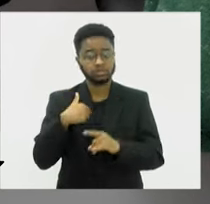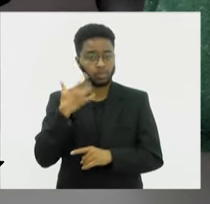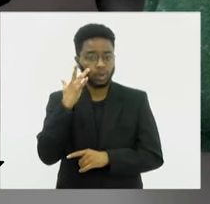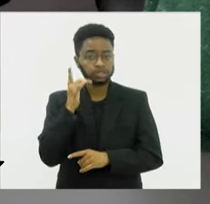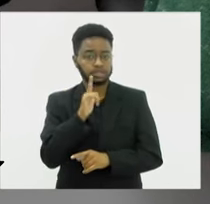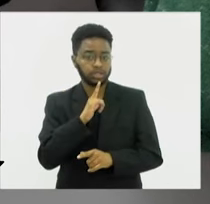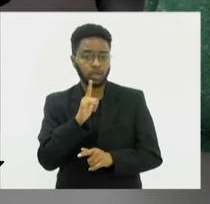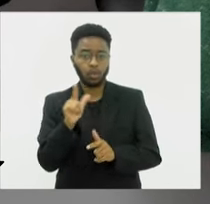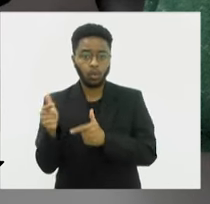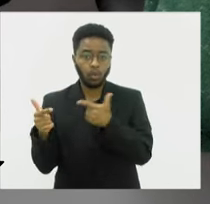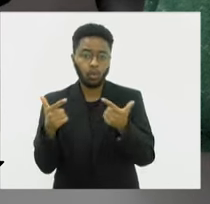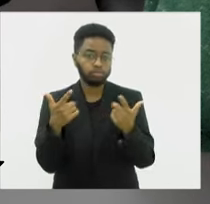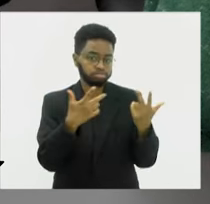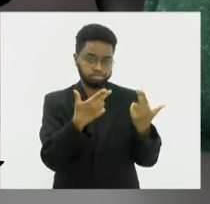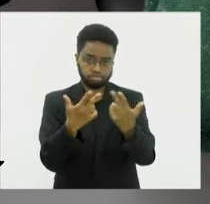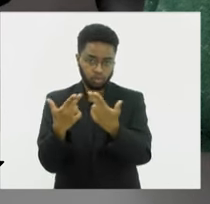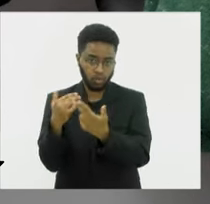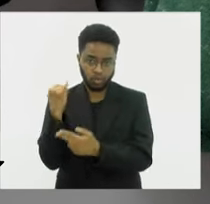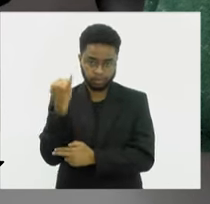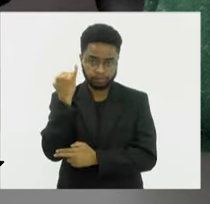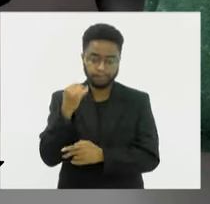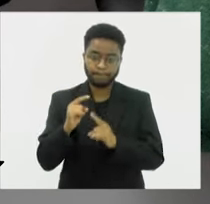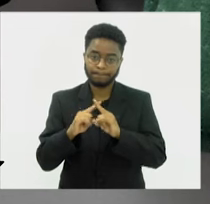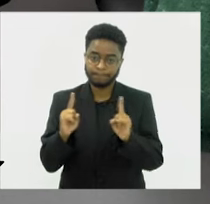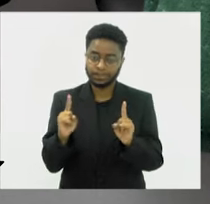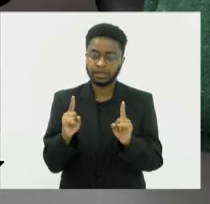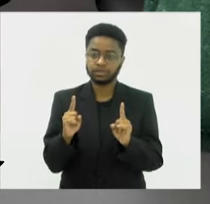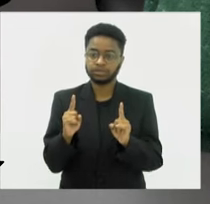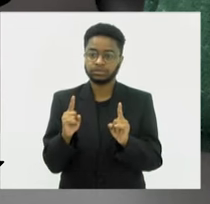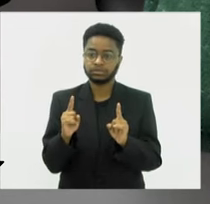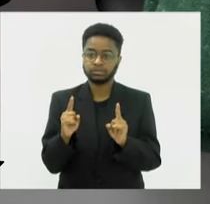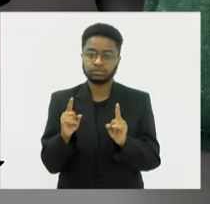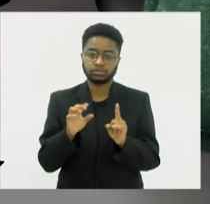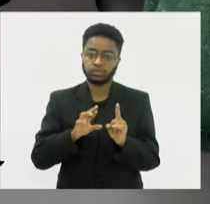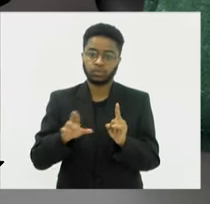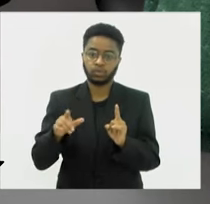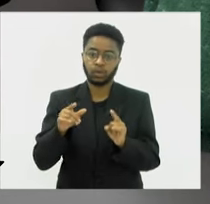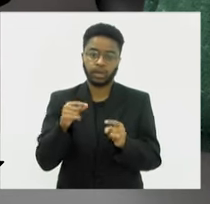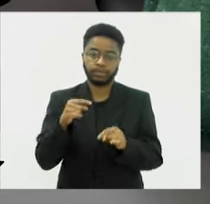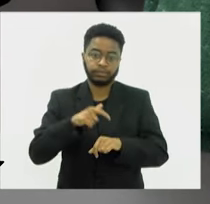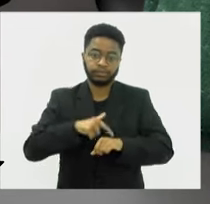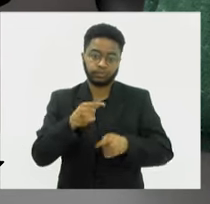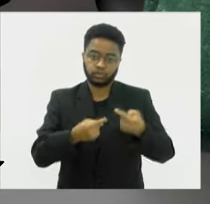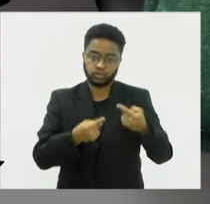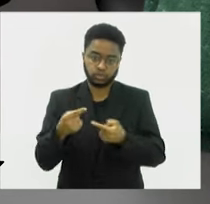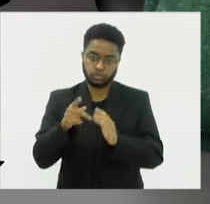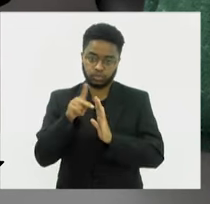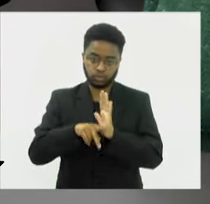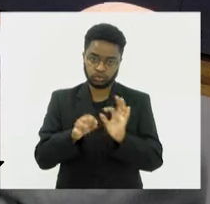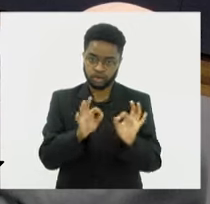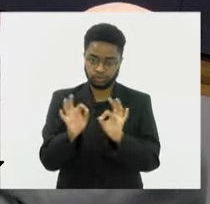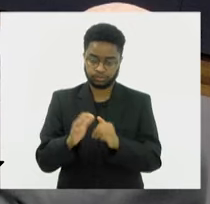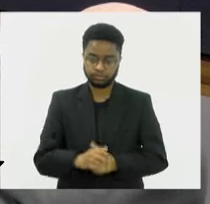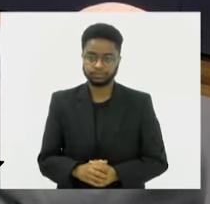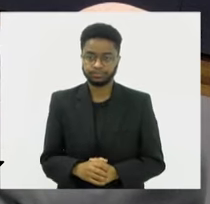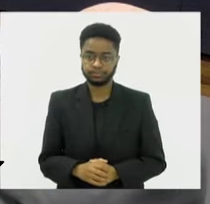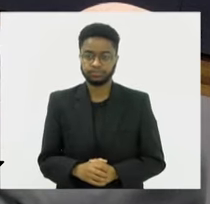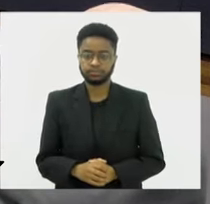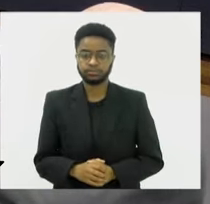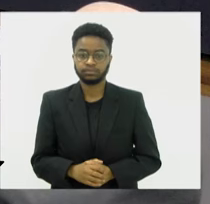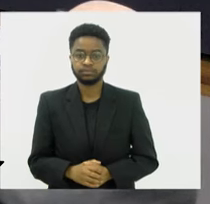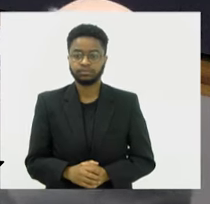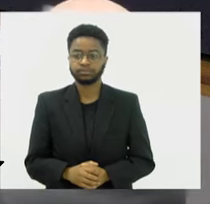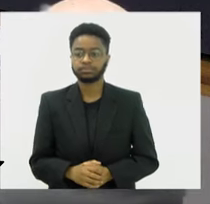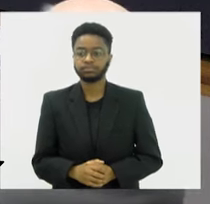outros. Mas aí eu acho que isso se dá no âmbito da tramitação do projeto. Presidente. Deputado Luiz Paulo. Eu